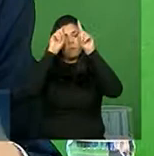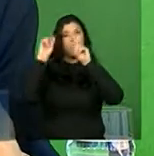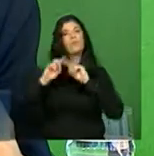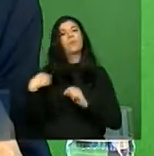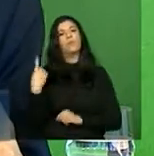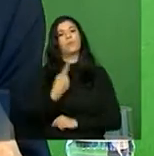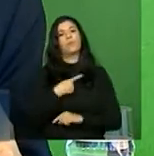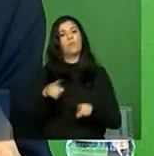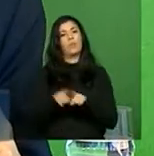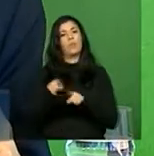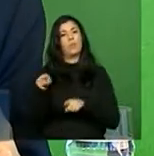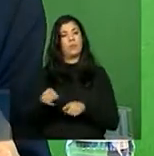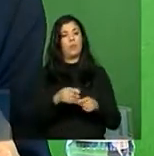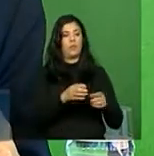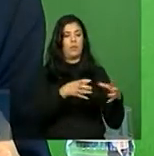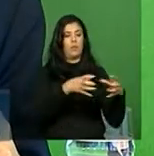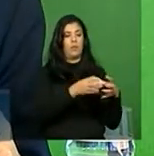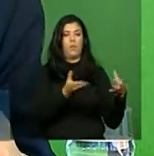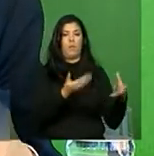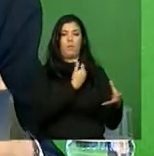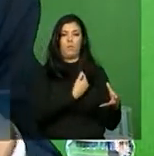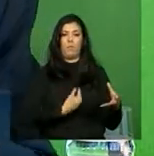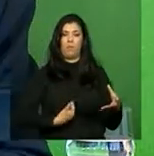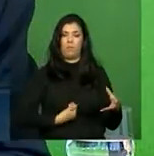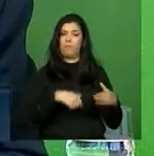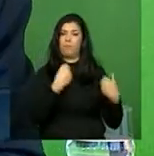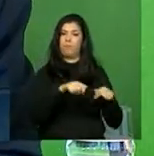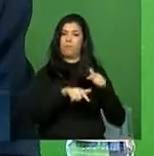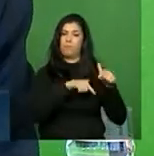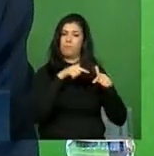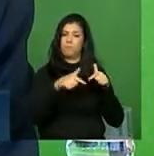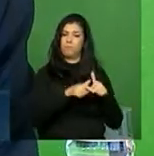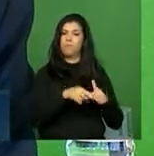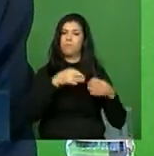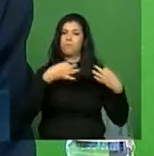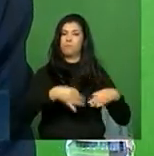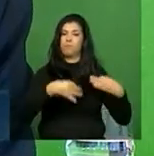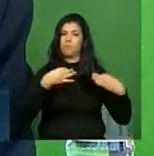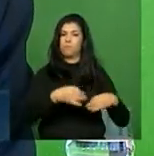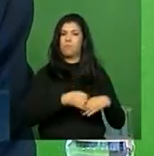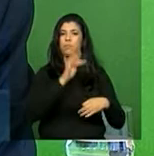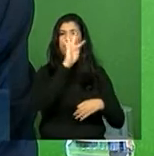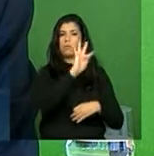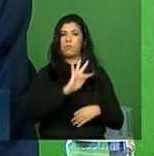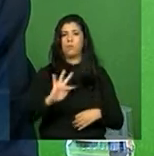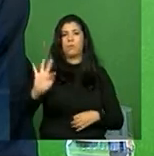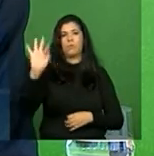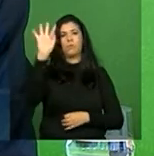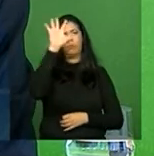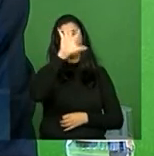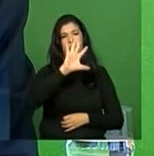que somos governo trabalharmos de forma Federativa